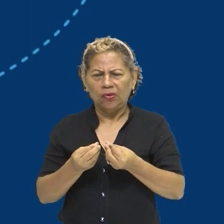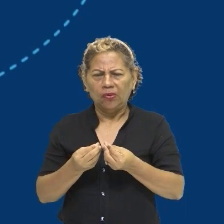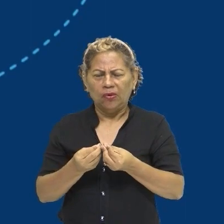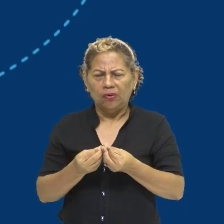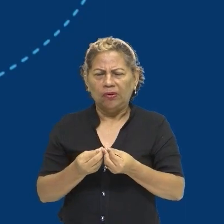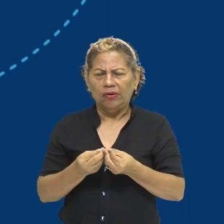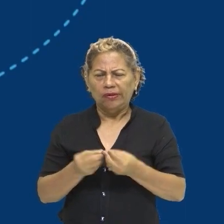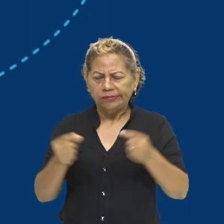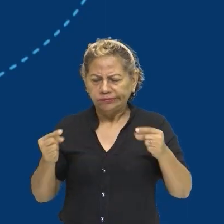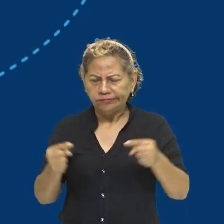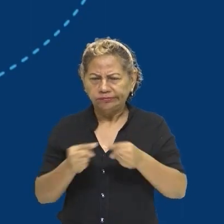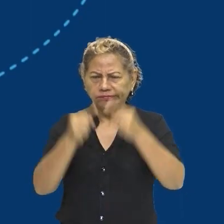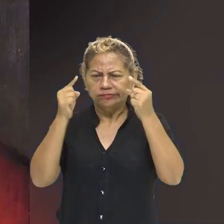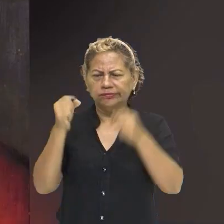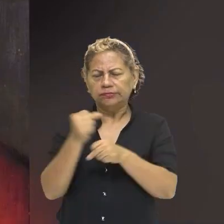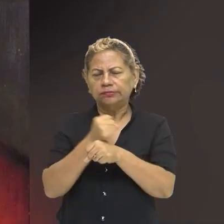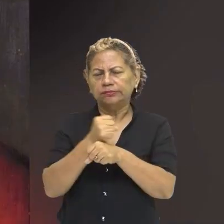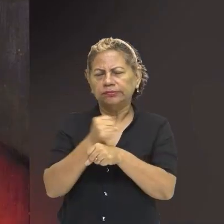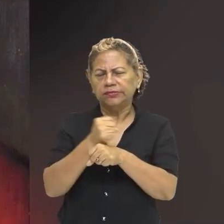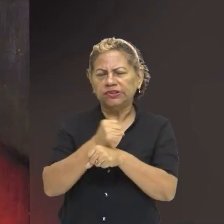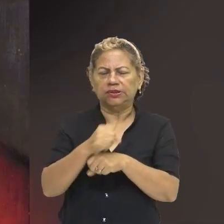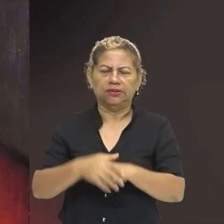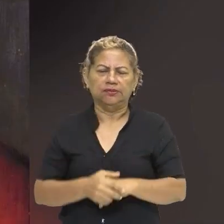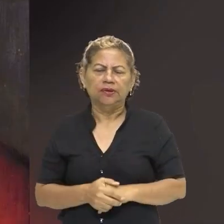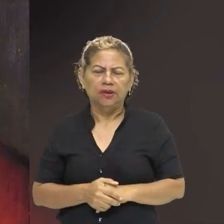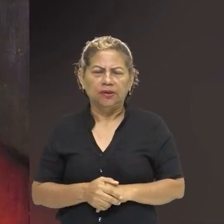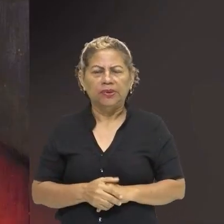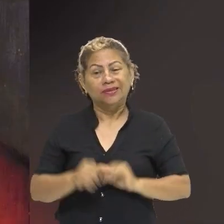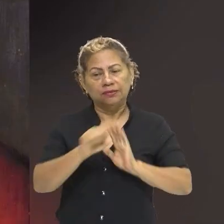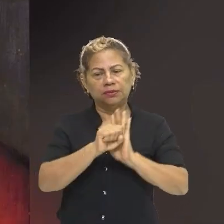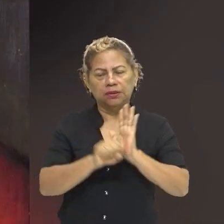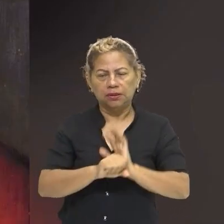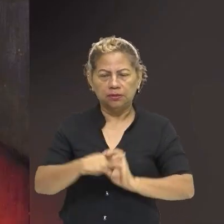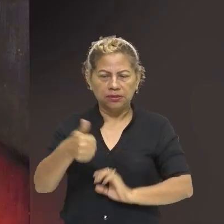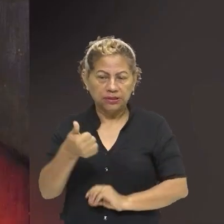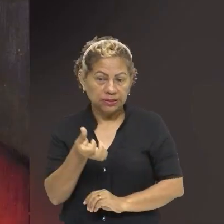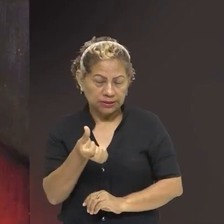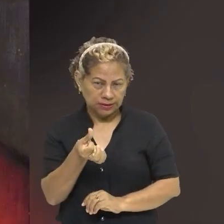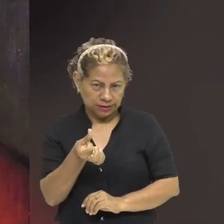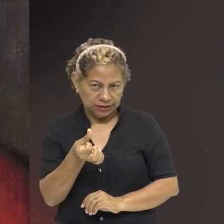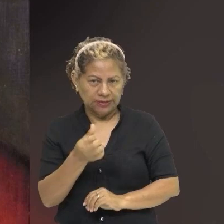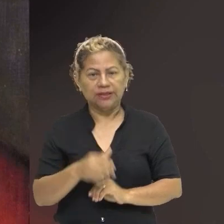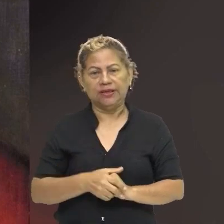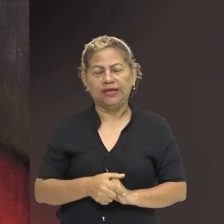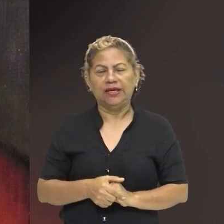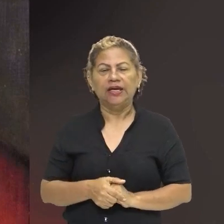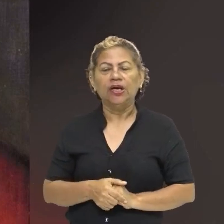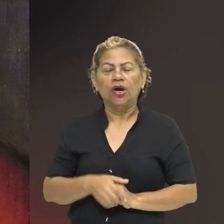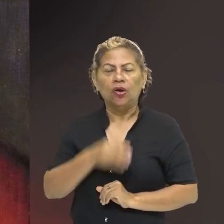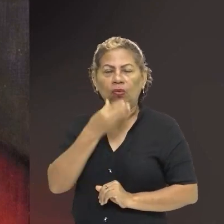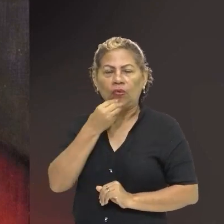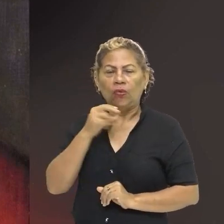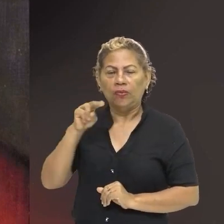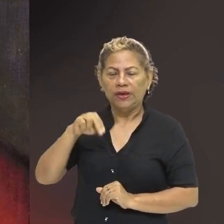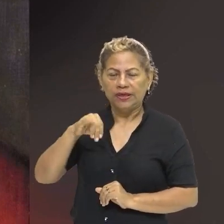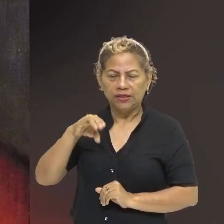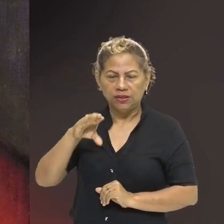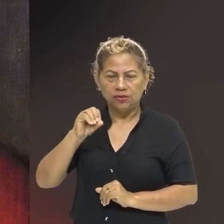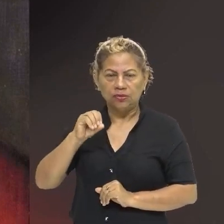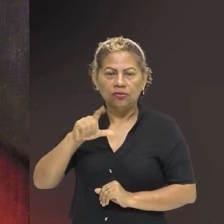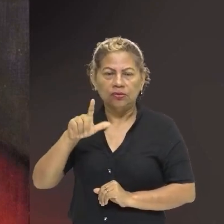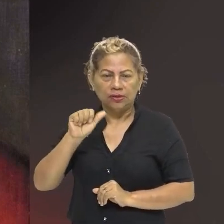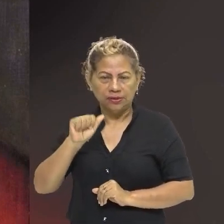por milhares de anos. Por volta do século XVI, Nicolau Copérnico,